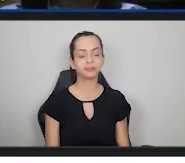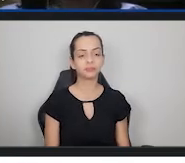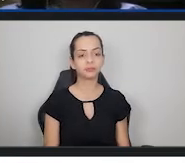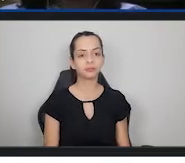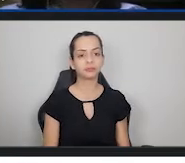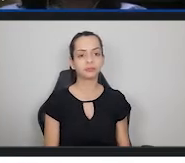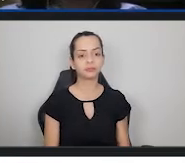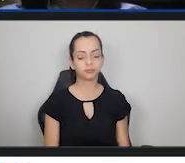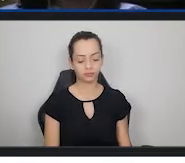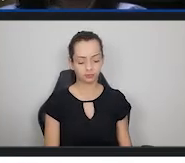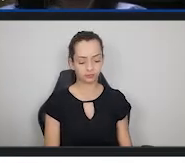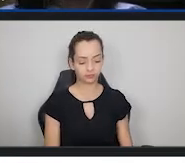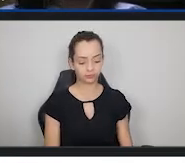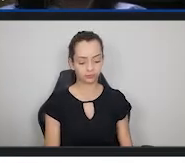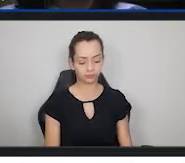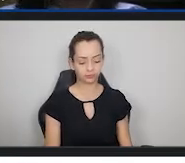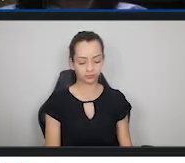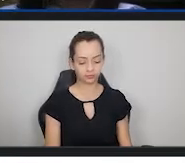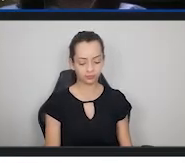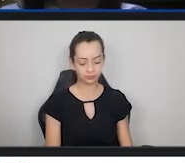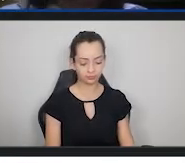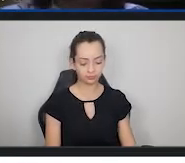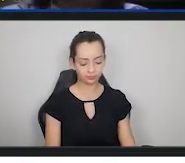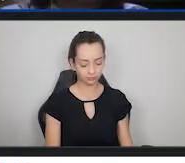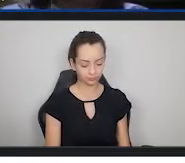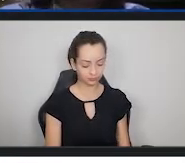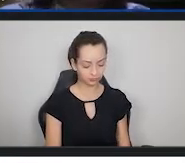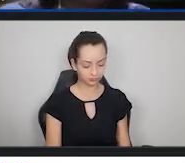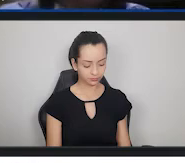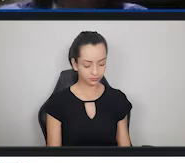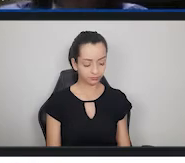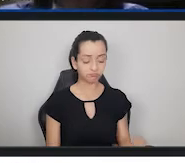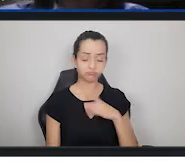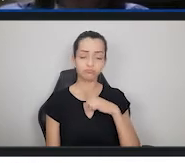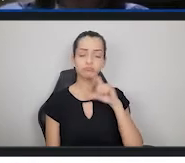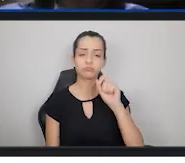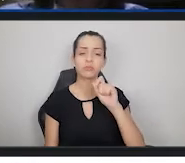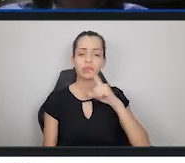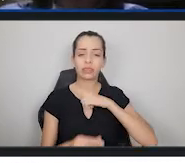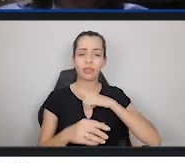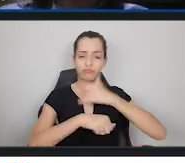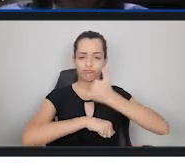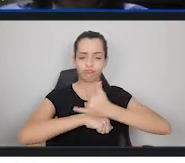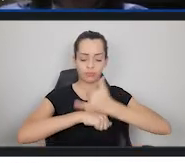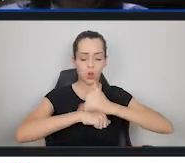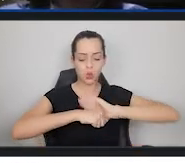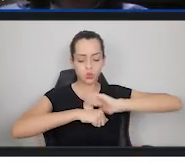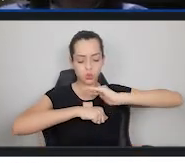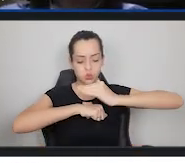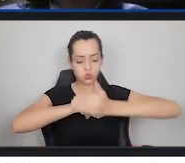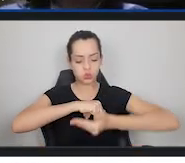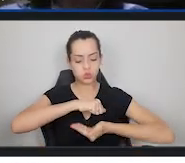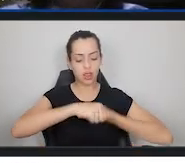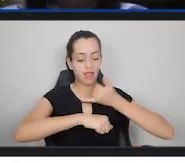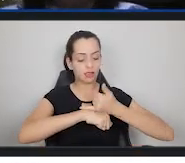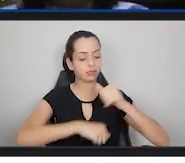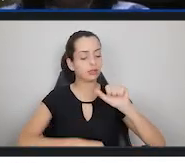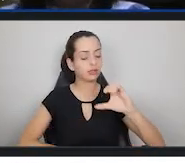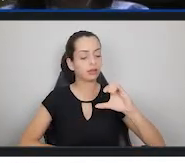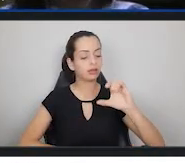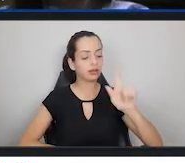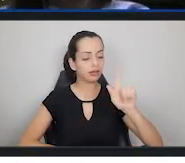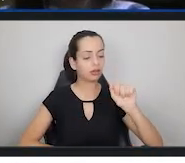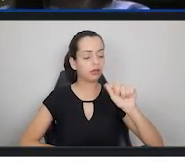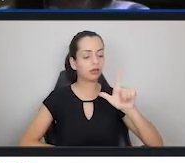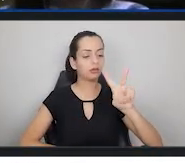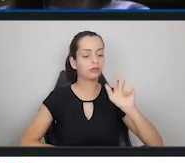eu estendo essa segunda linha, caso necessário. Tá? As estruturas metálicas, elas são de aço galvanizado e banhadas a